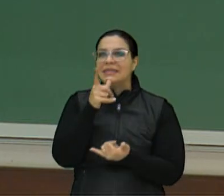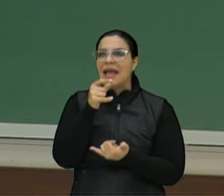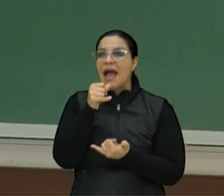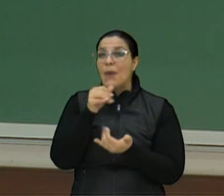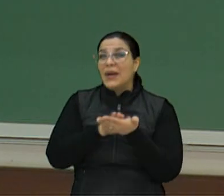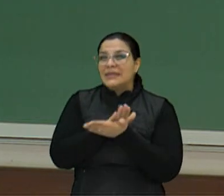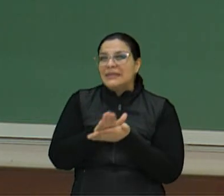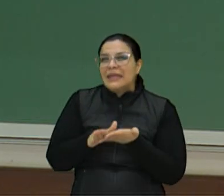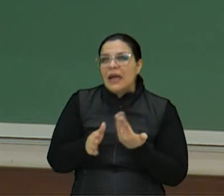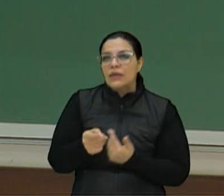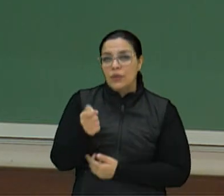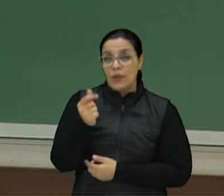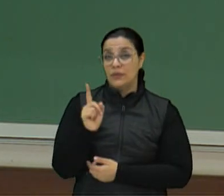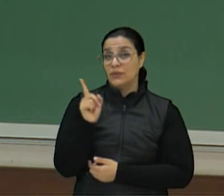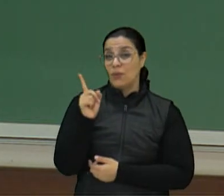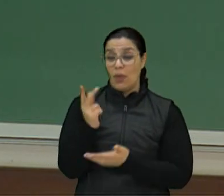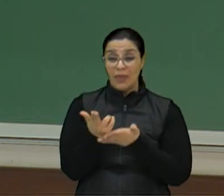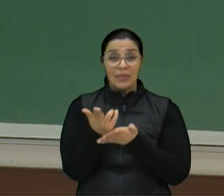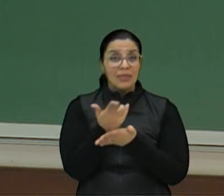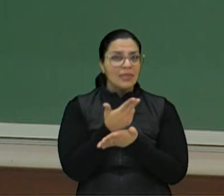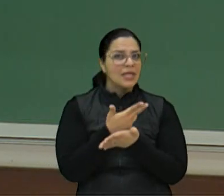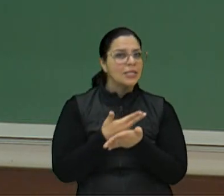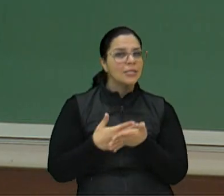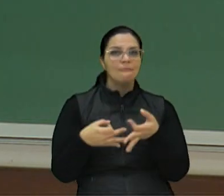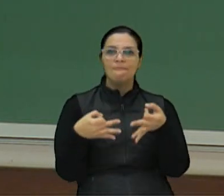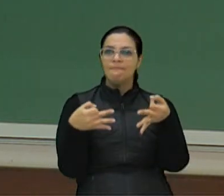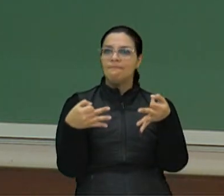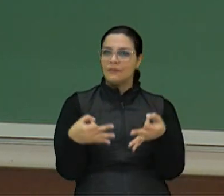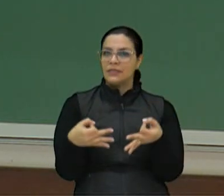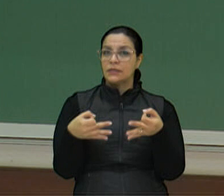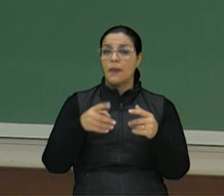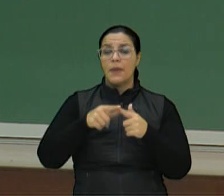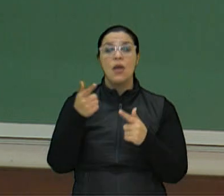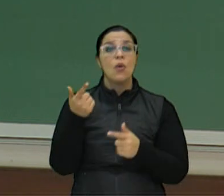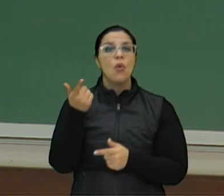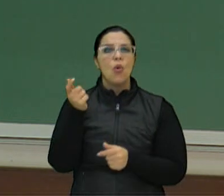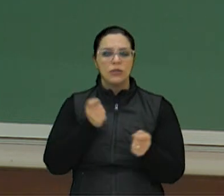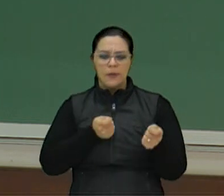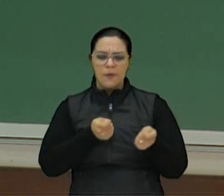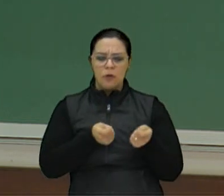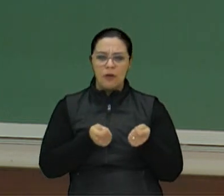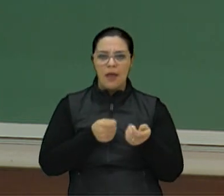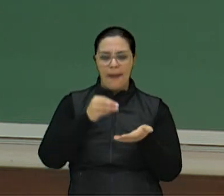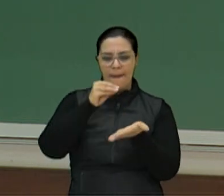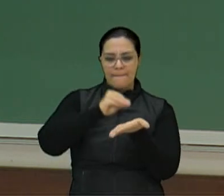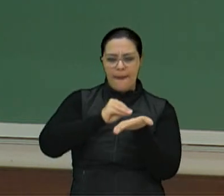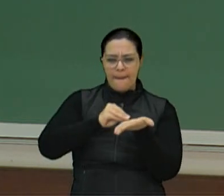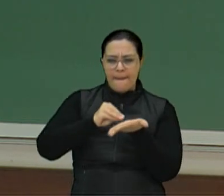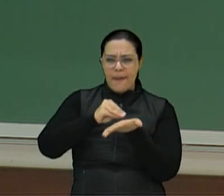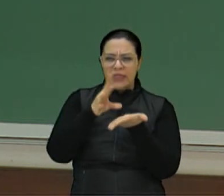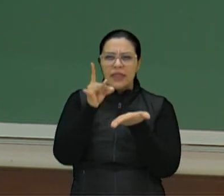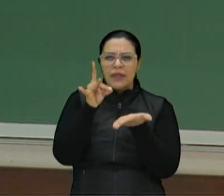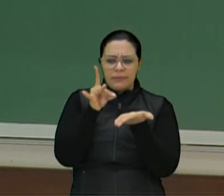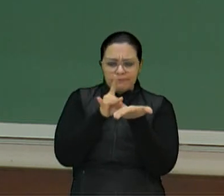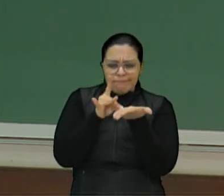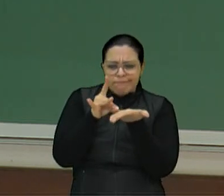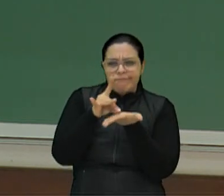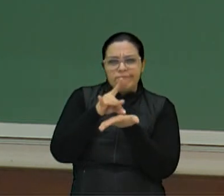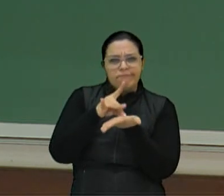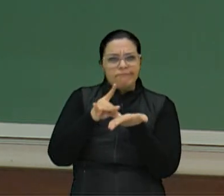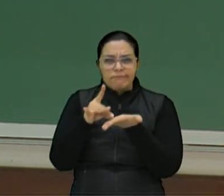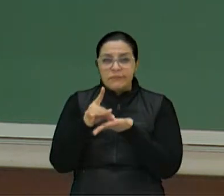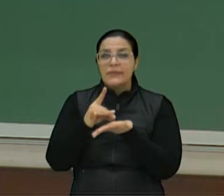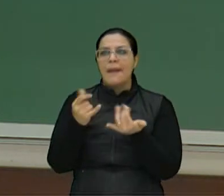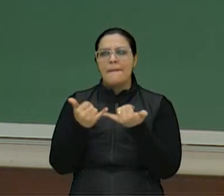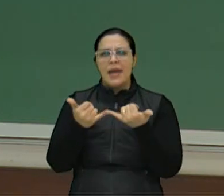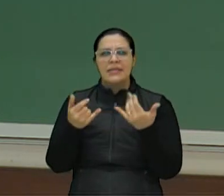item, desenhos bem definidos. Como você tem um controle maior do desenho, podendo fazer mais detalhes, esse desenho também vai